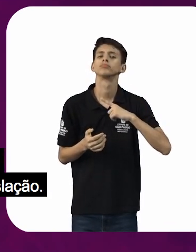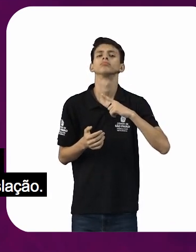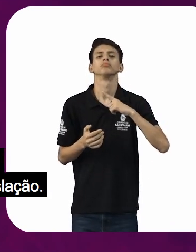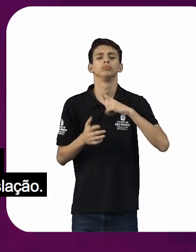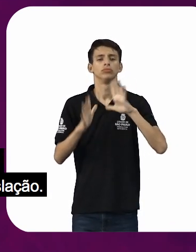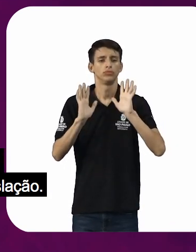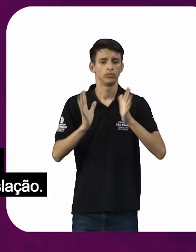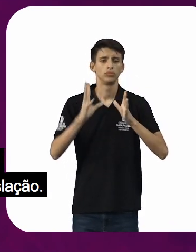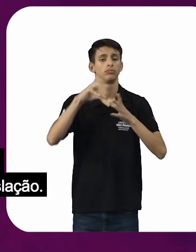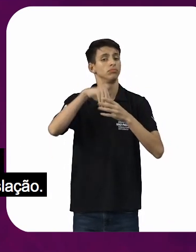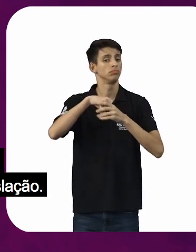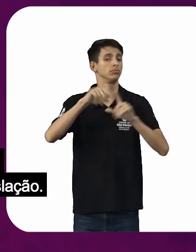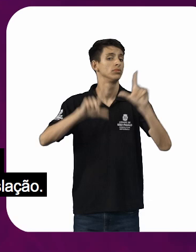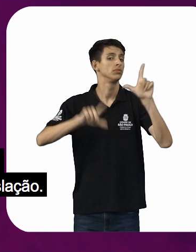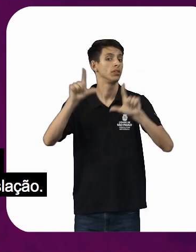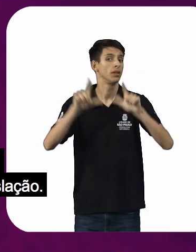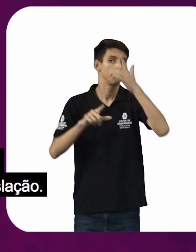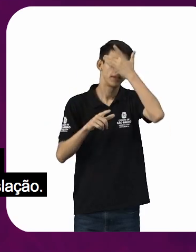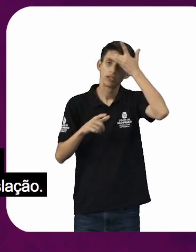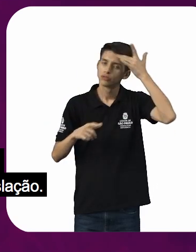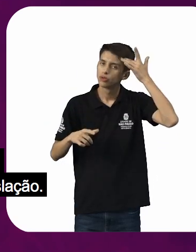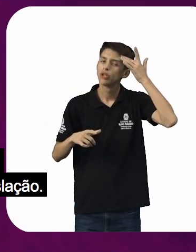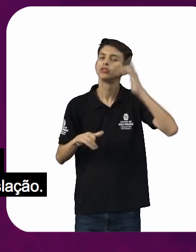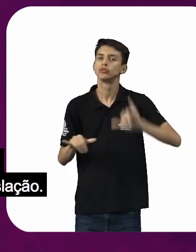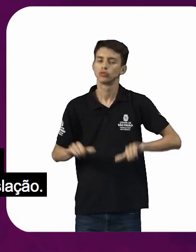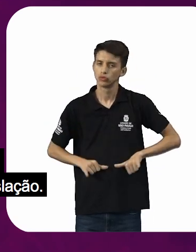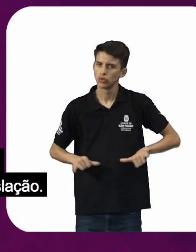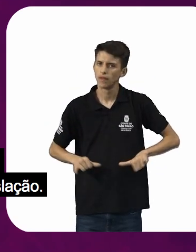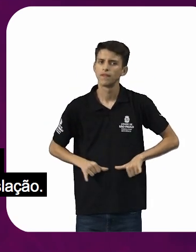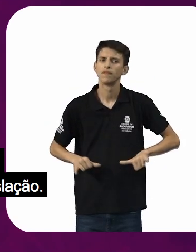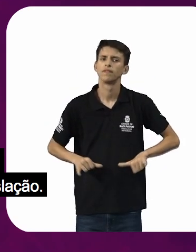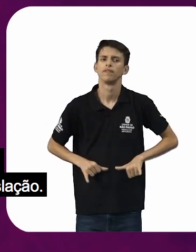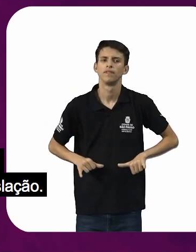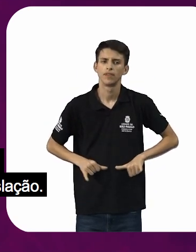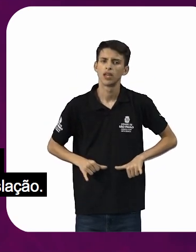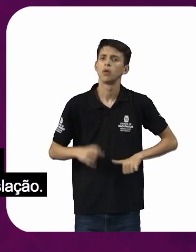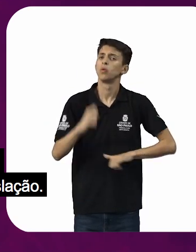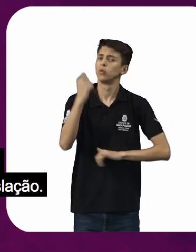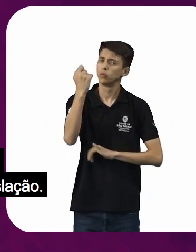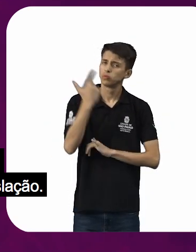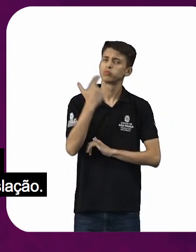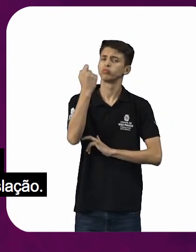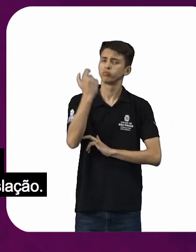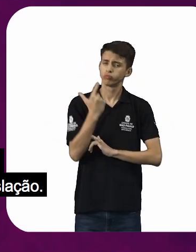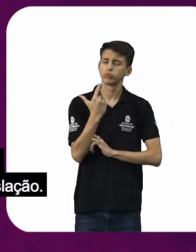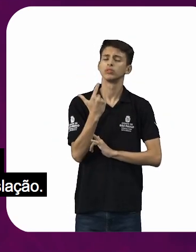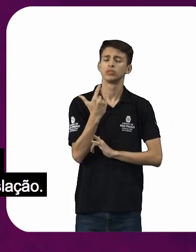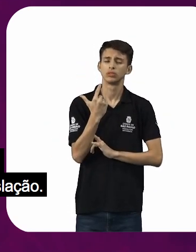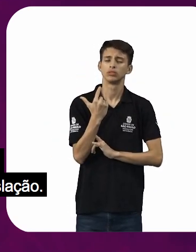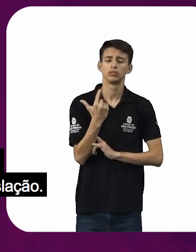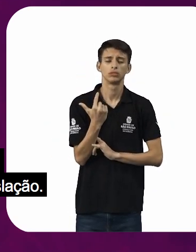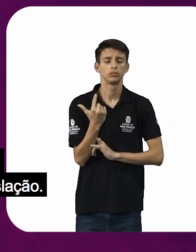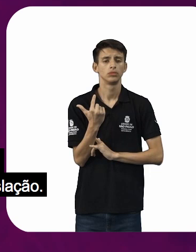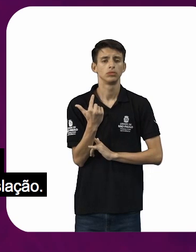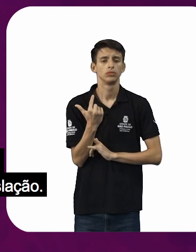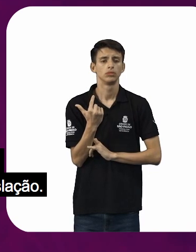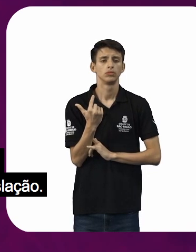inclusive na grande mídia, de pessoas que sofreram, né, crimes de injúria e no momento